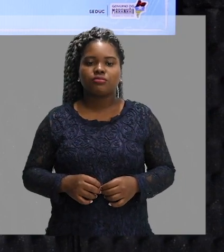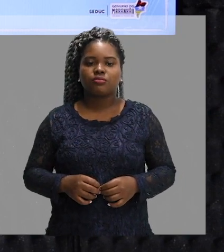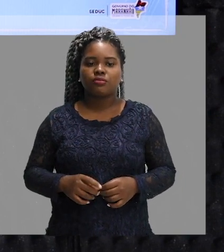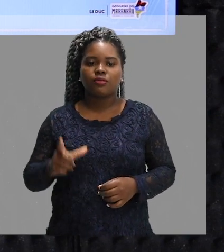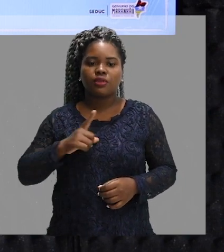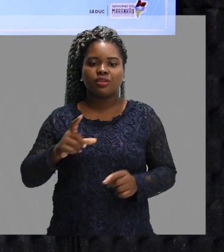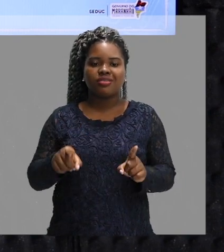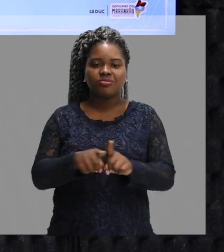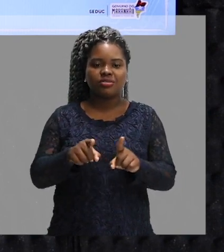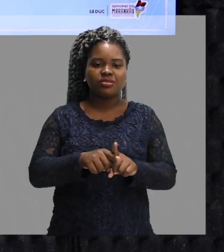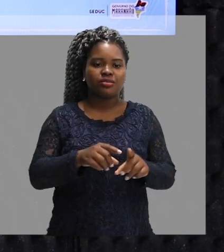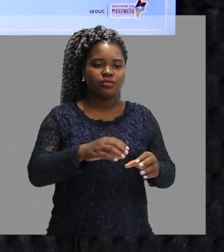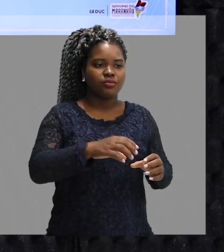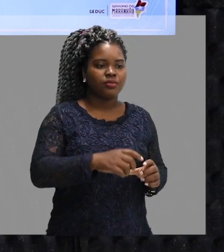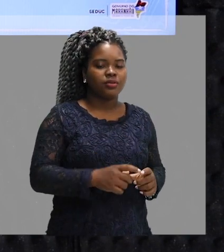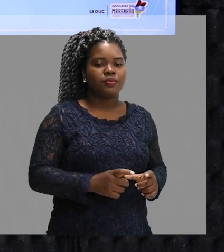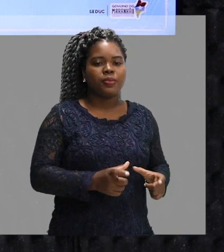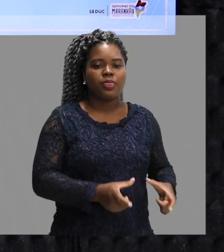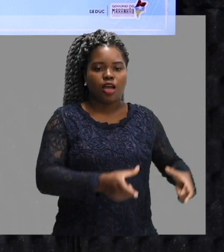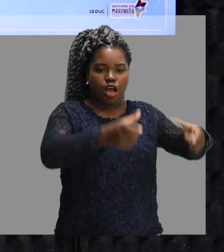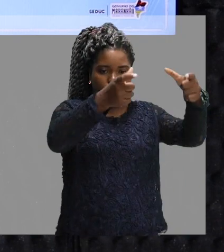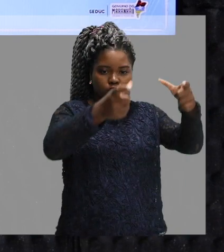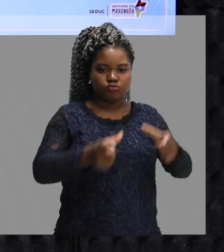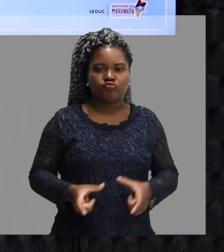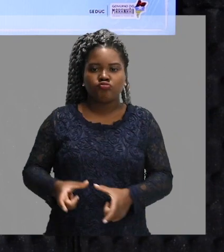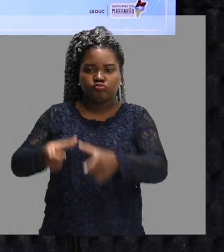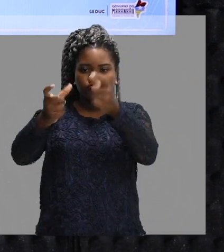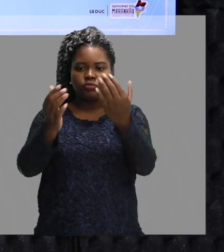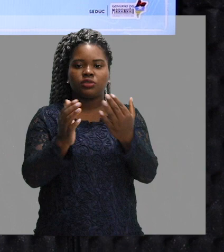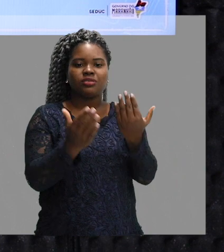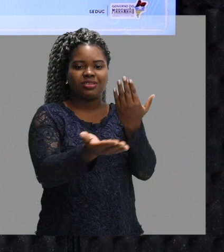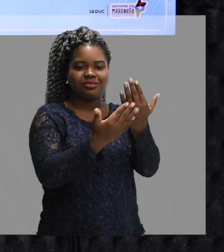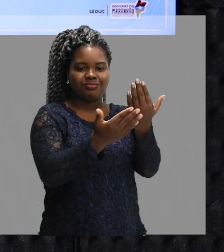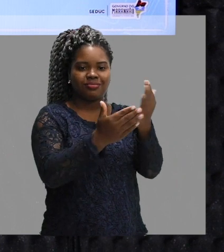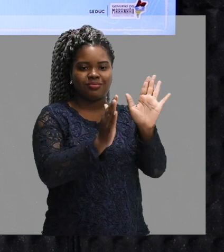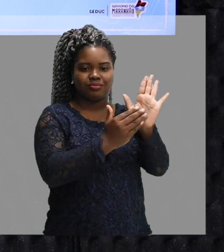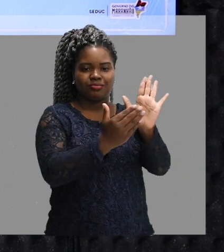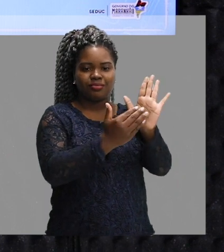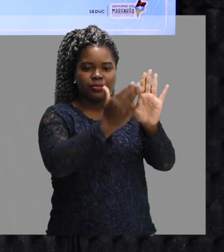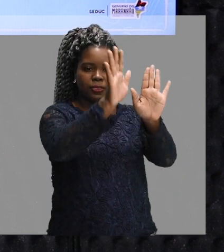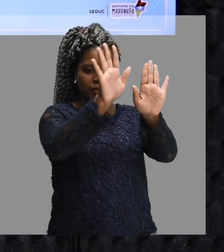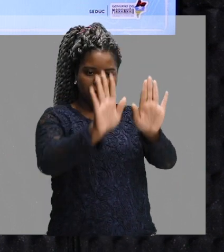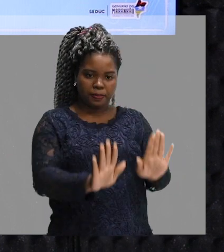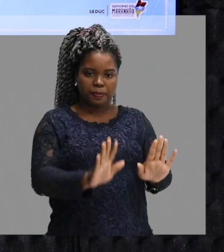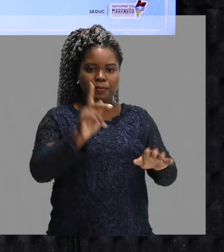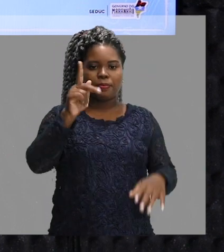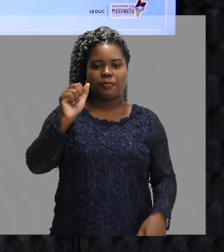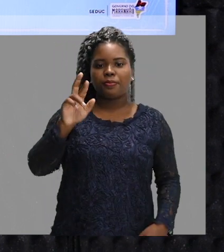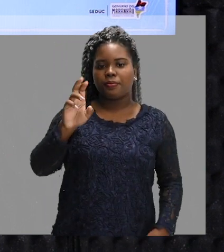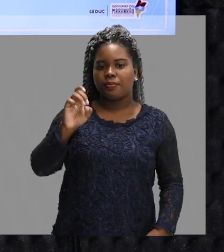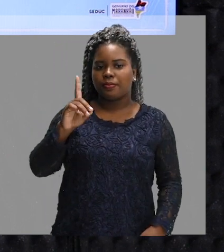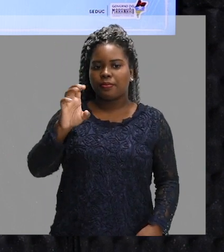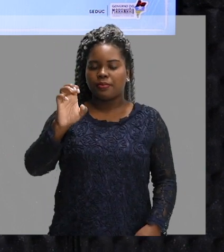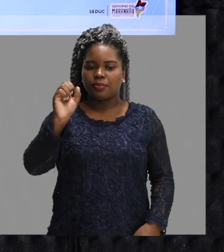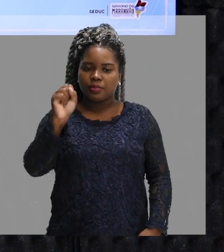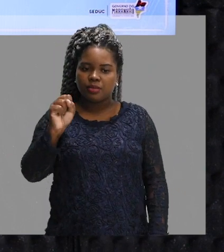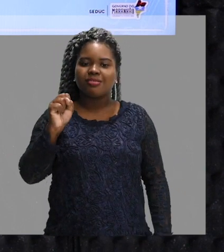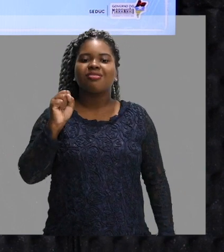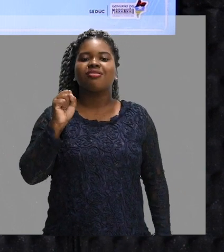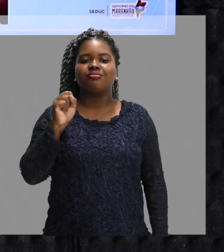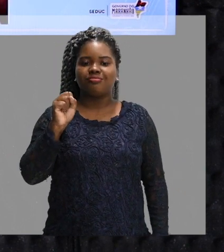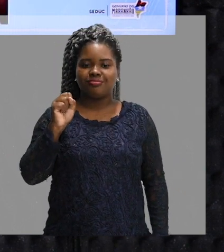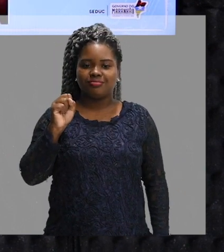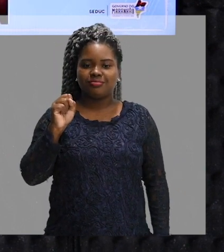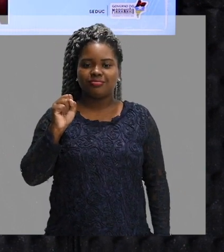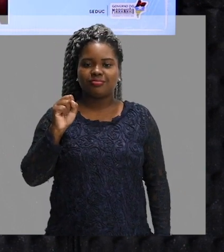certo? E essas esculturas, elas vão mudando. Se for de uma classe nobre, ela é de ouro e pedras mais resistentes. Se